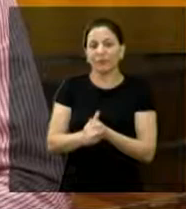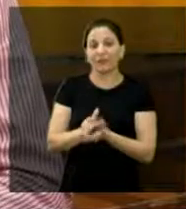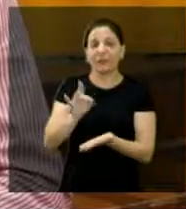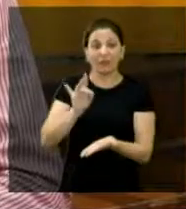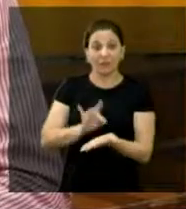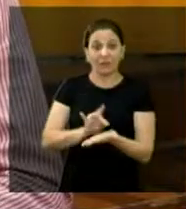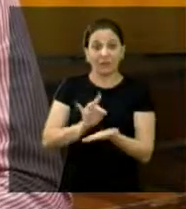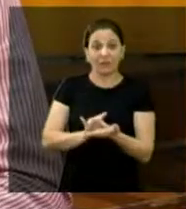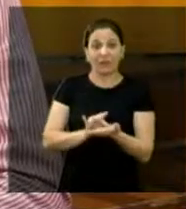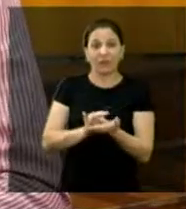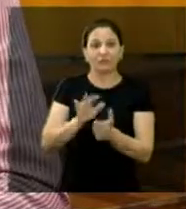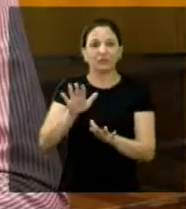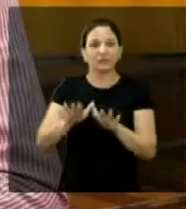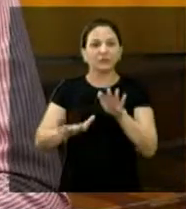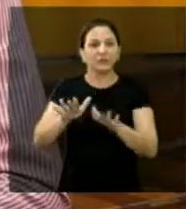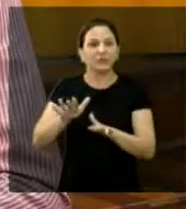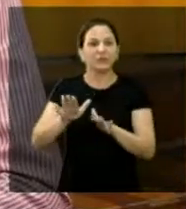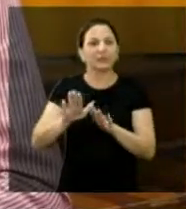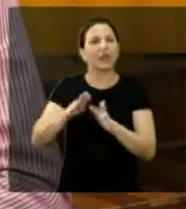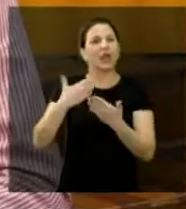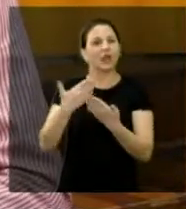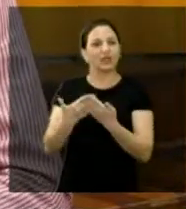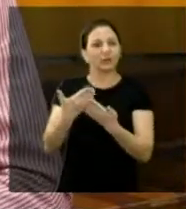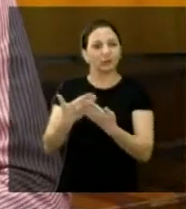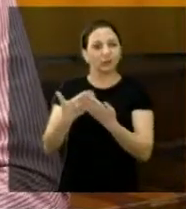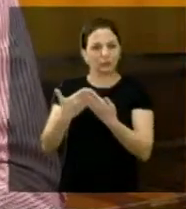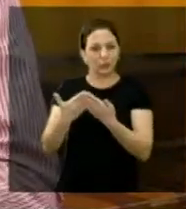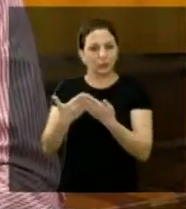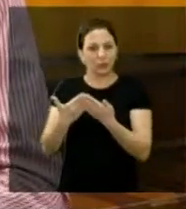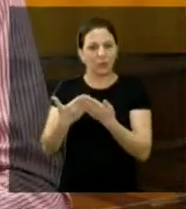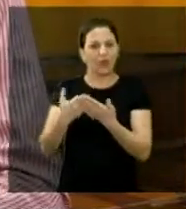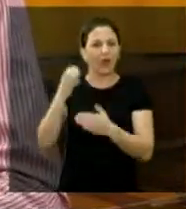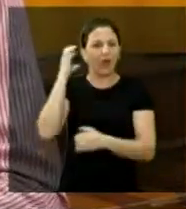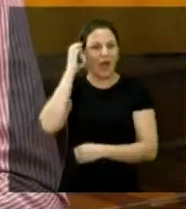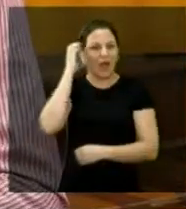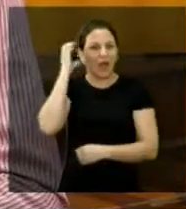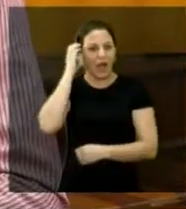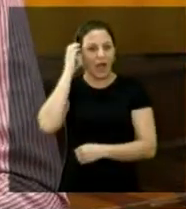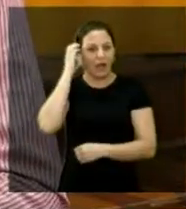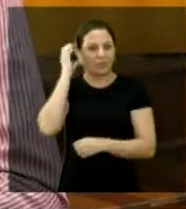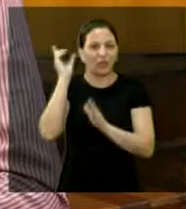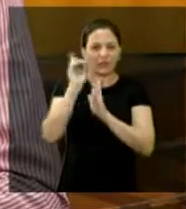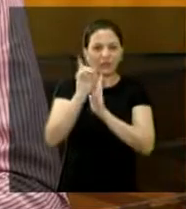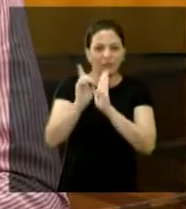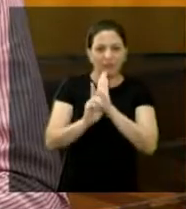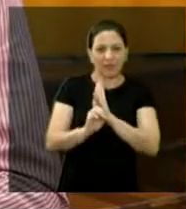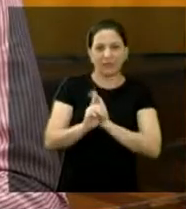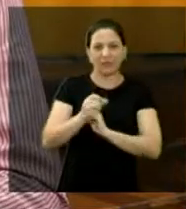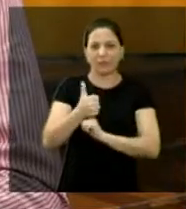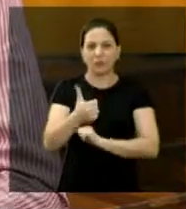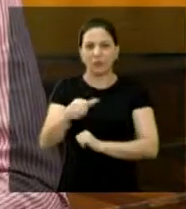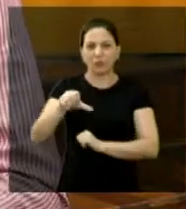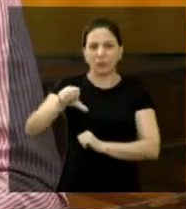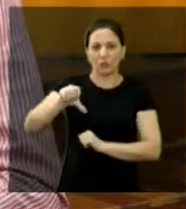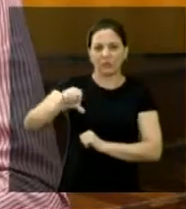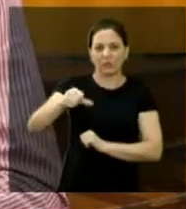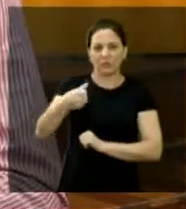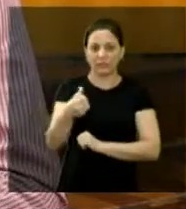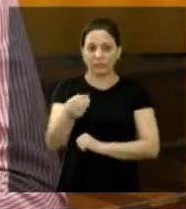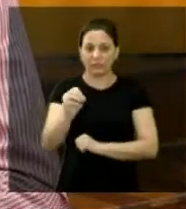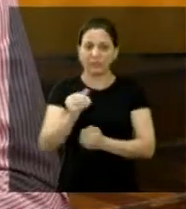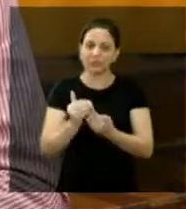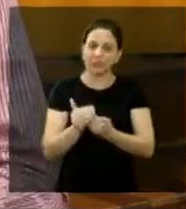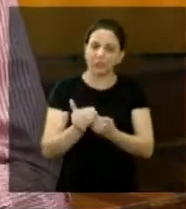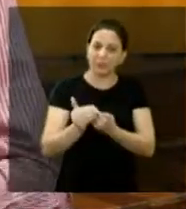eu acredito que talvez tenha sido a escola. Né? A escola do rádio, lá da década de 1960, quando eu comecei lá em